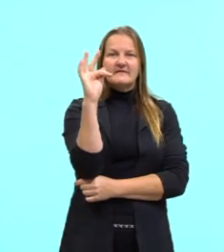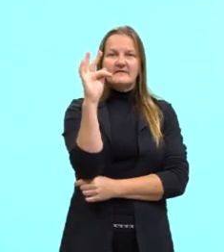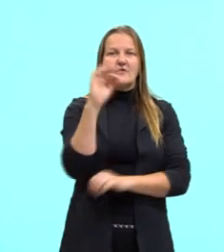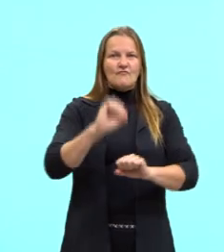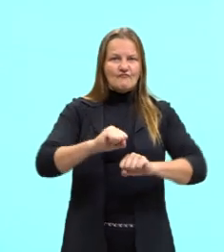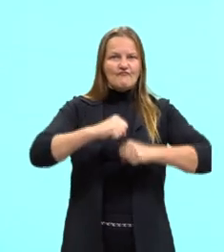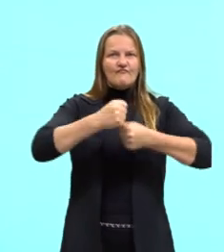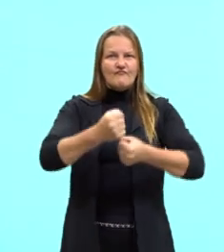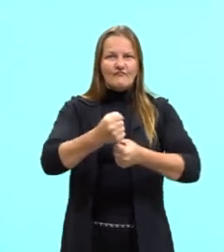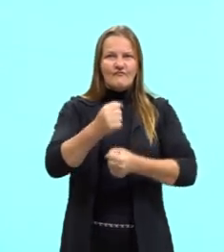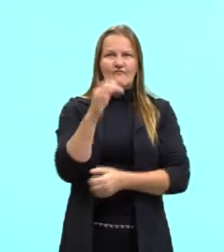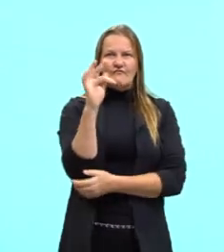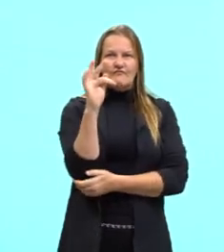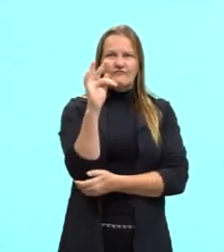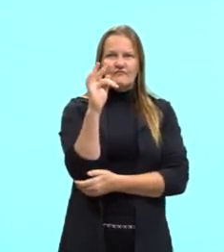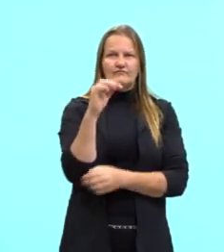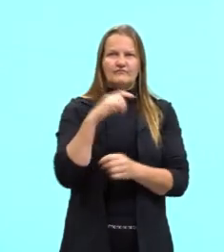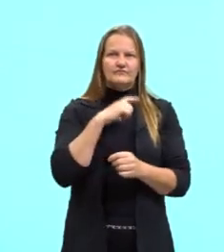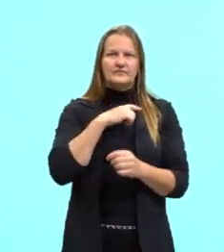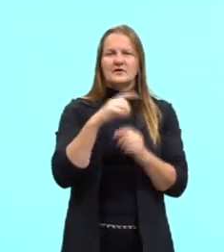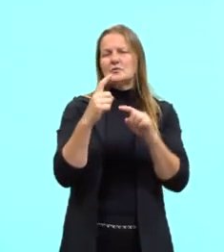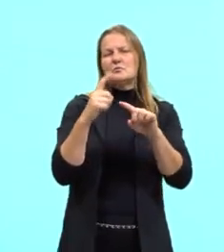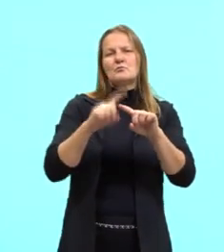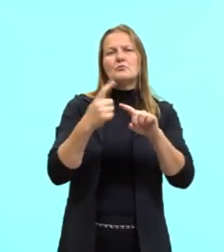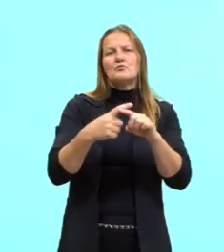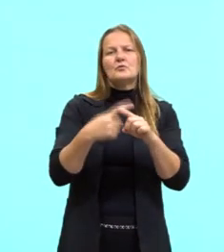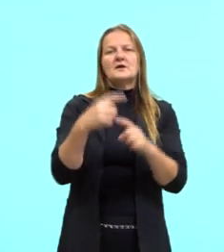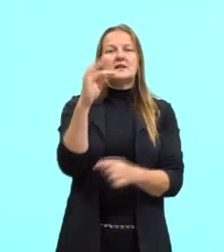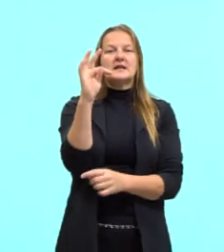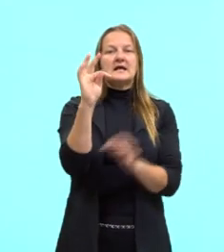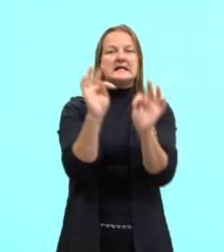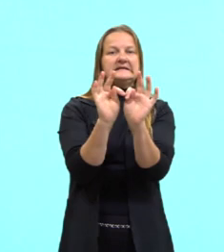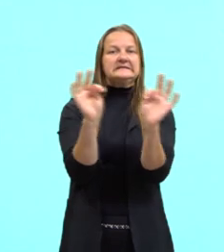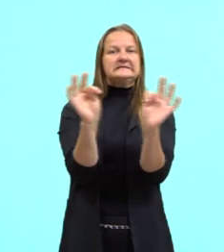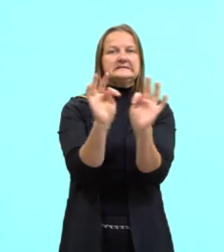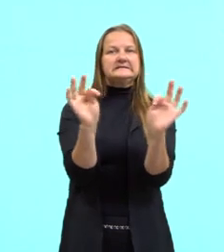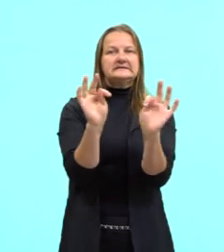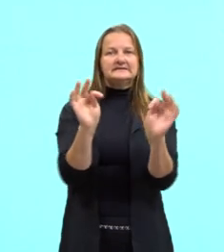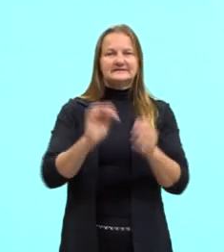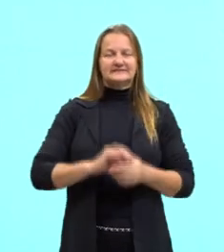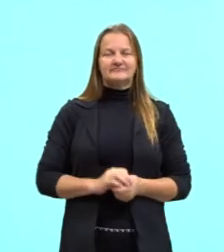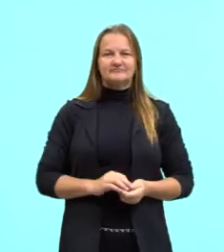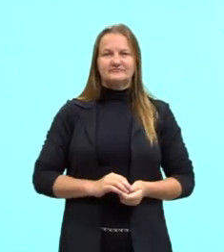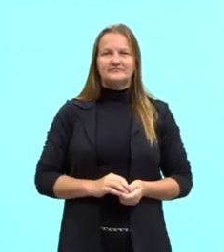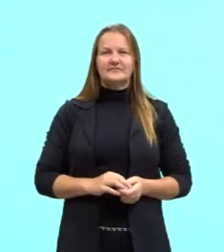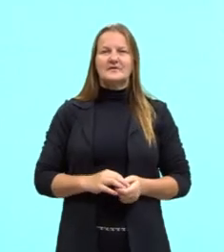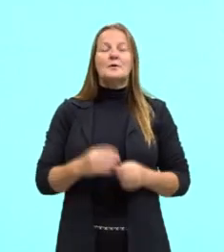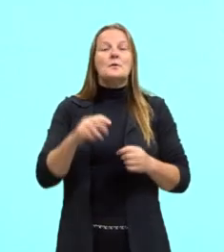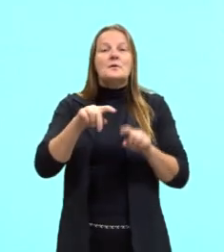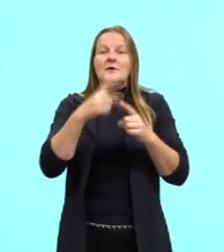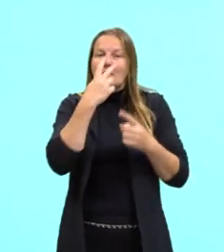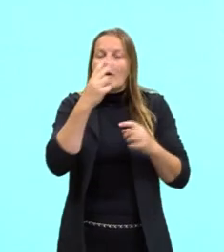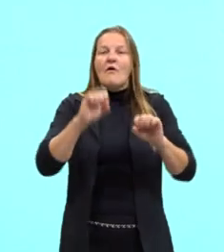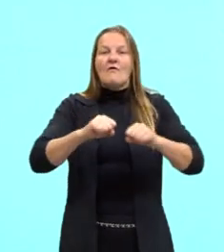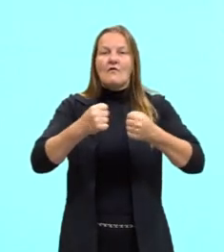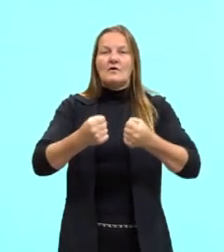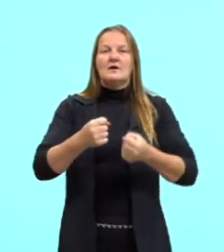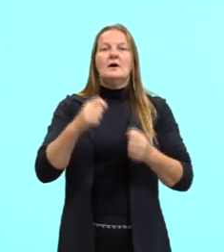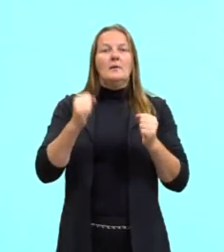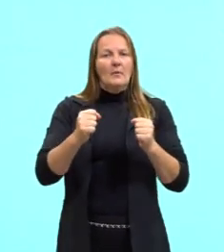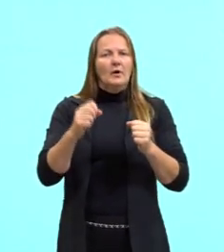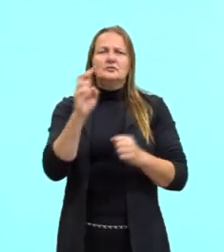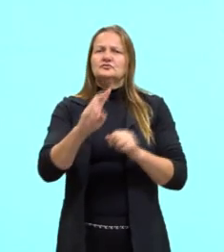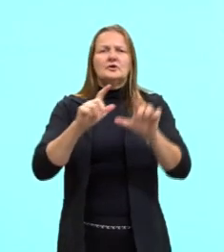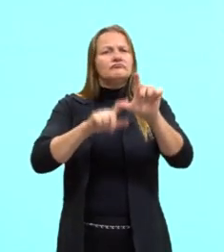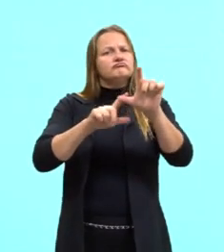gente tava vendo eu coloquei um te não tem por que remete atenção tá então mesmo que a gente esteja falando de forças a